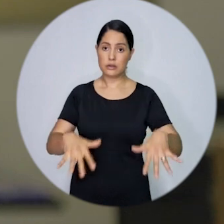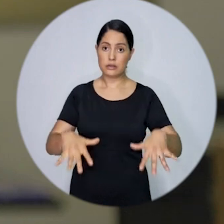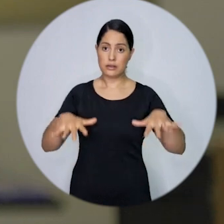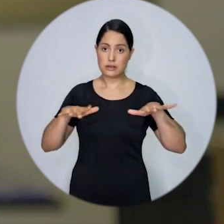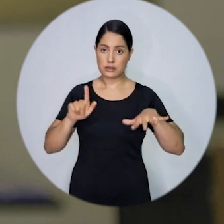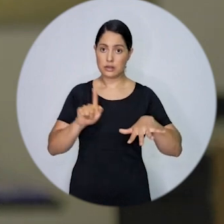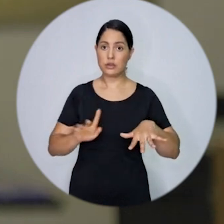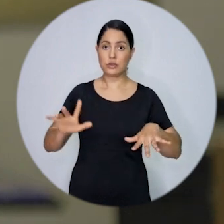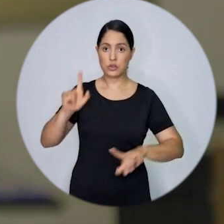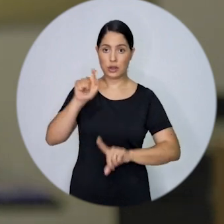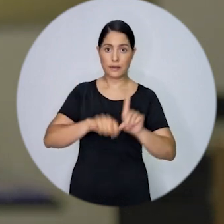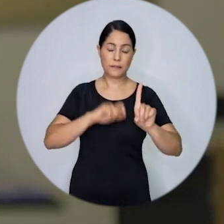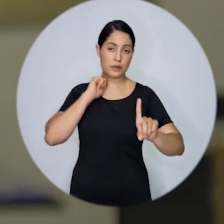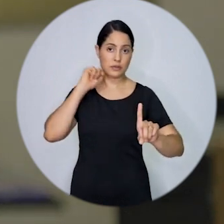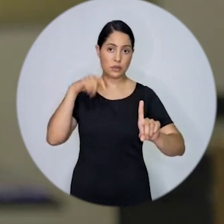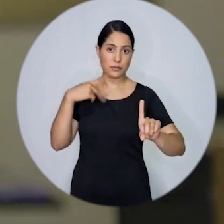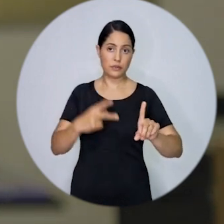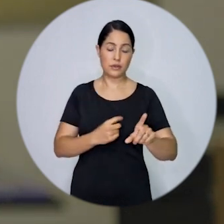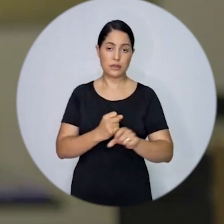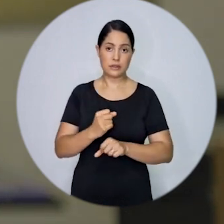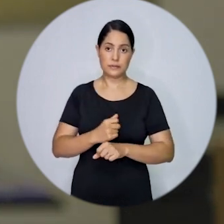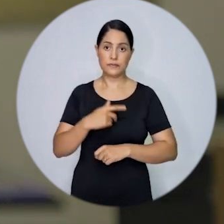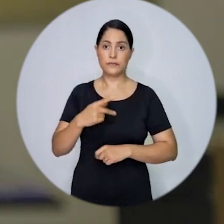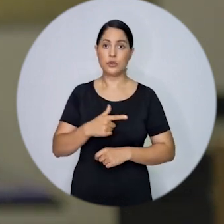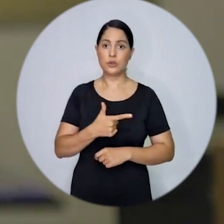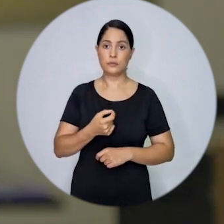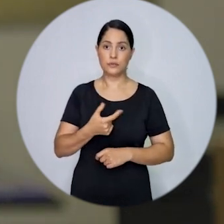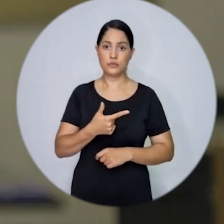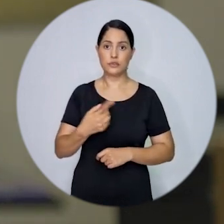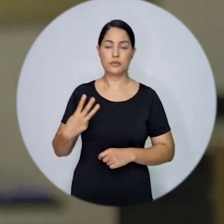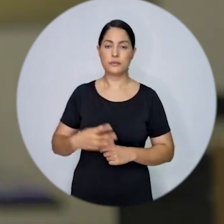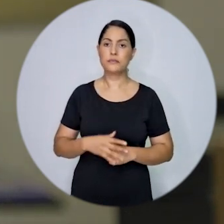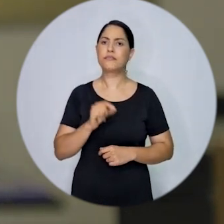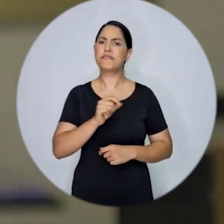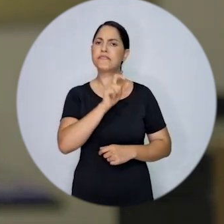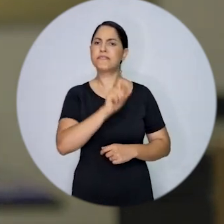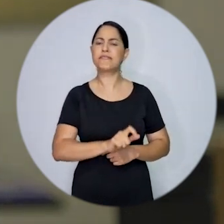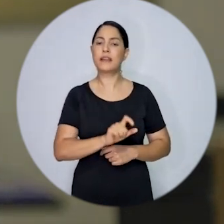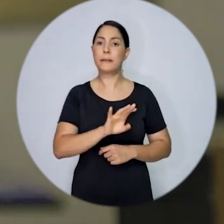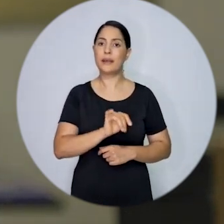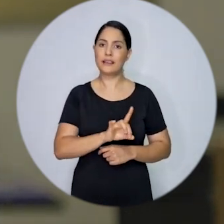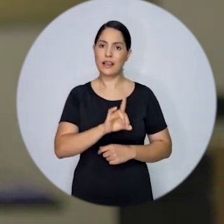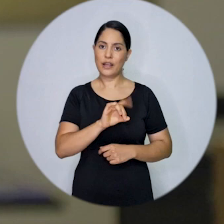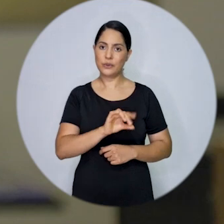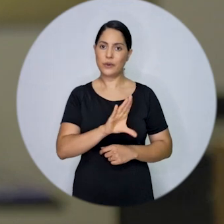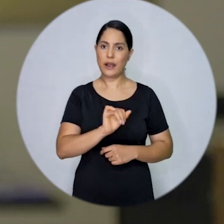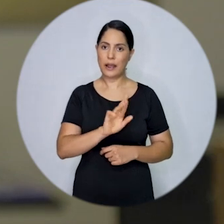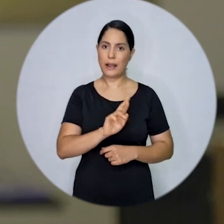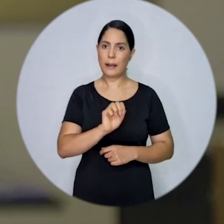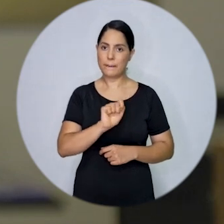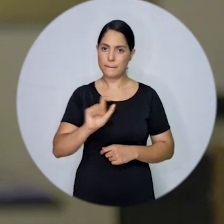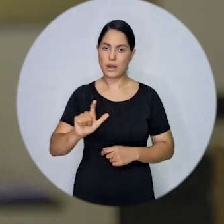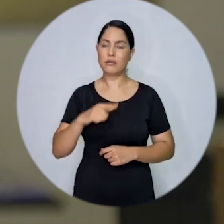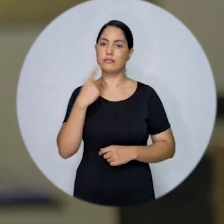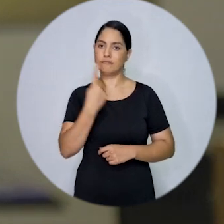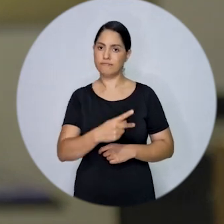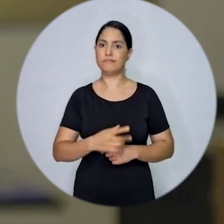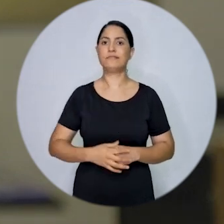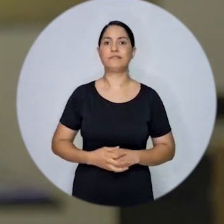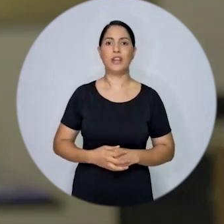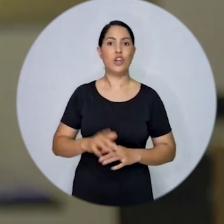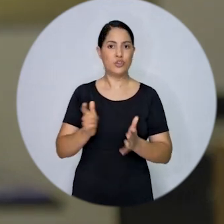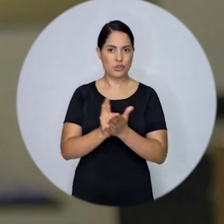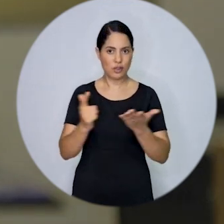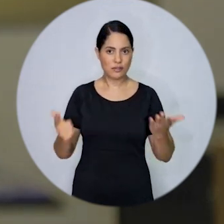a sessão do Conselho Pleno em abril deste ano. Bernardo Cabral atuou como advogado, jornalista, promotor,